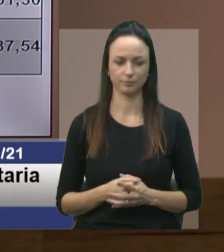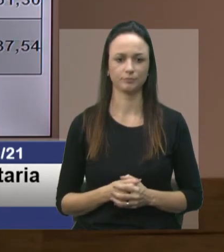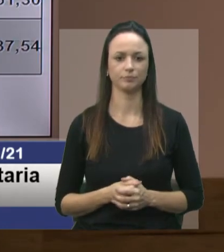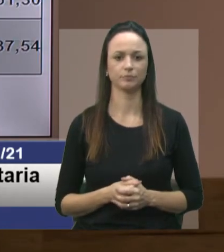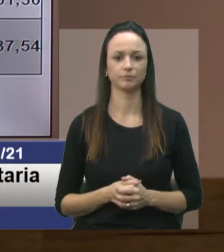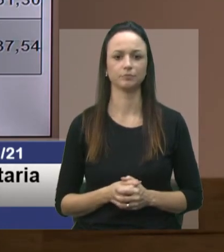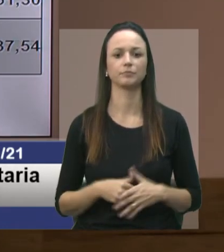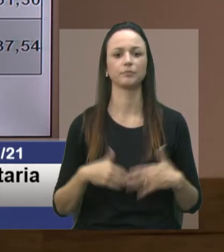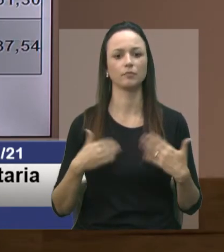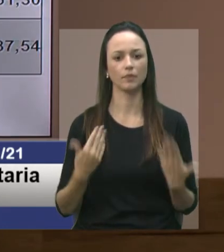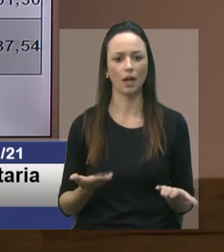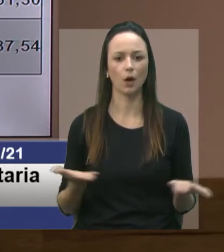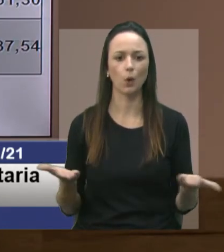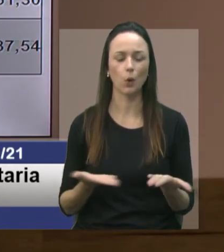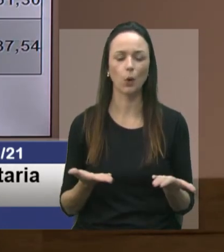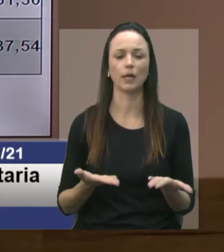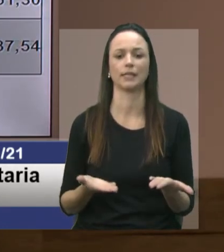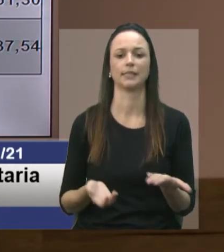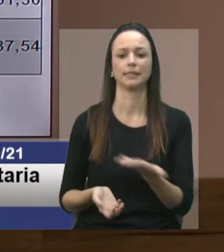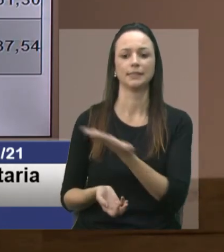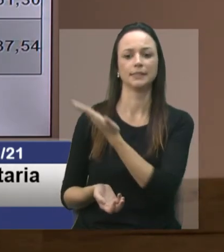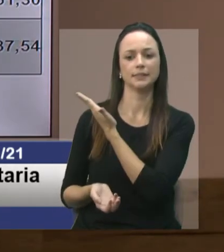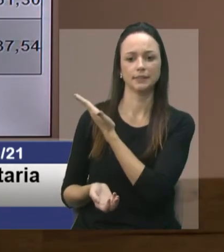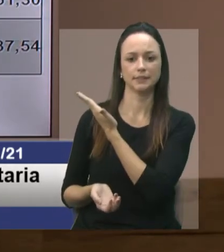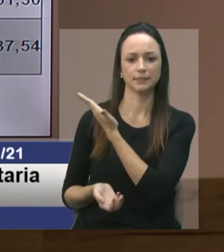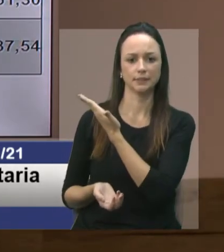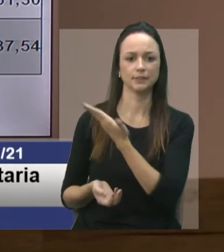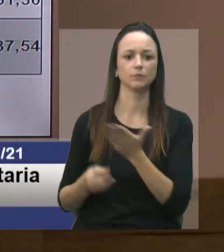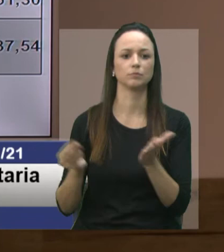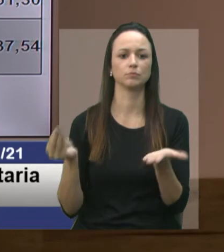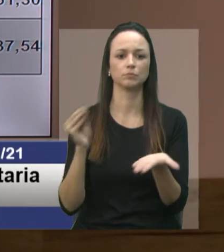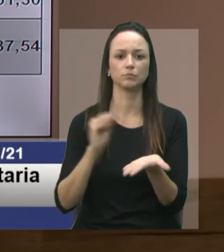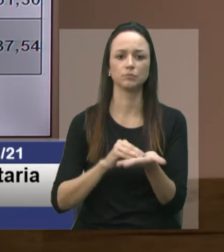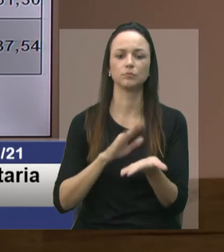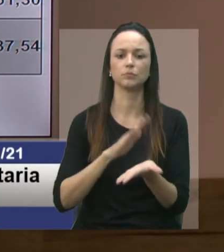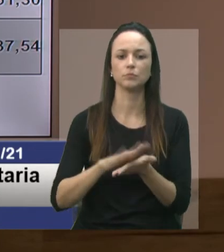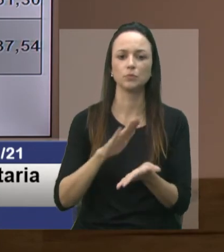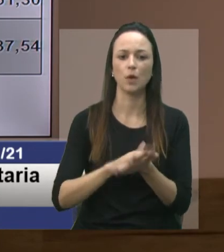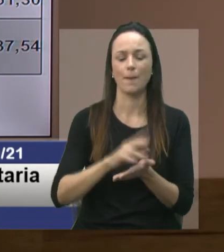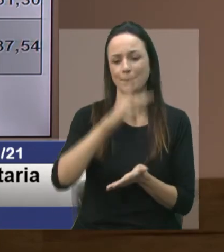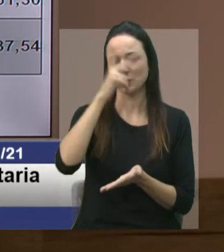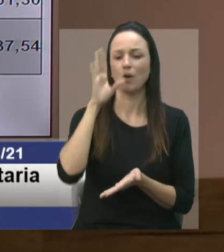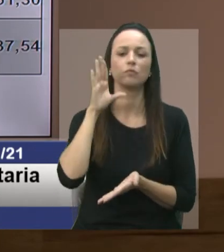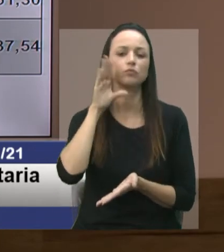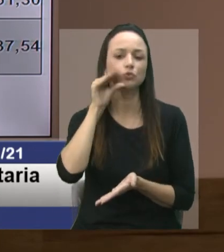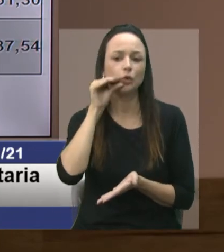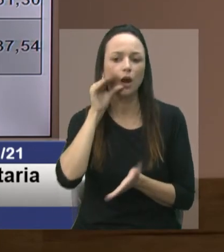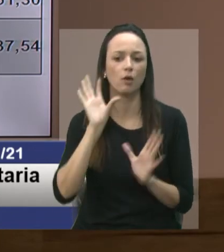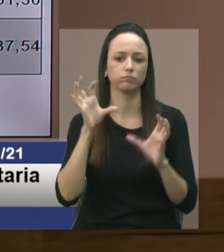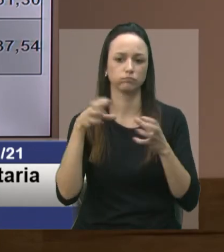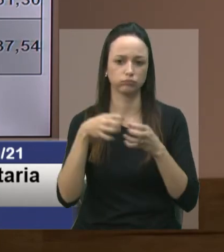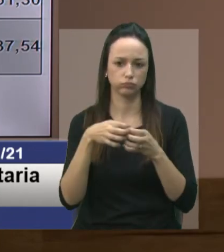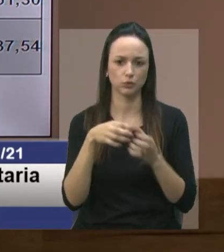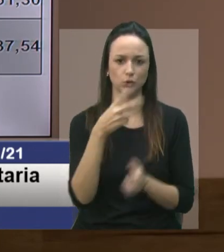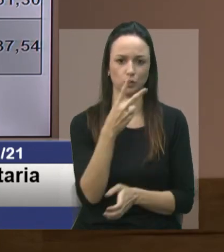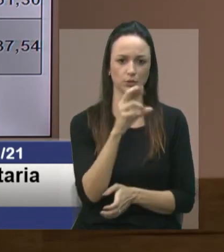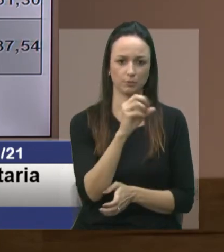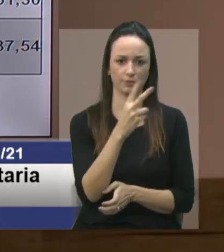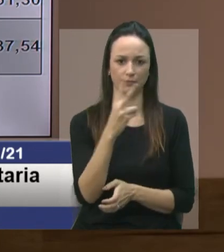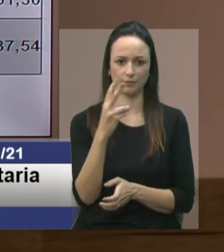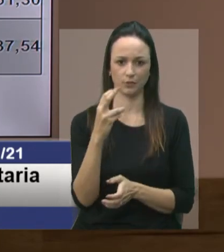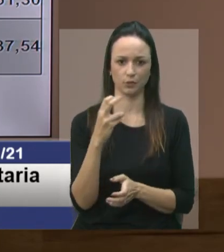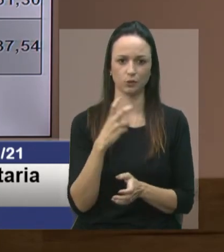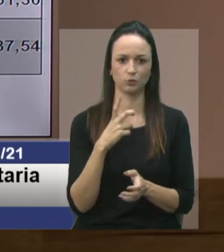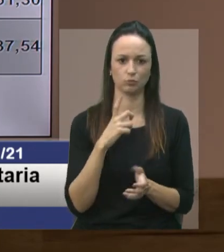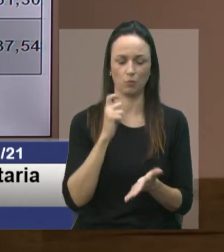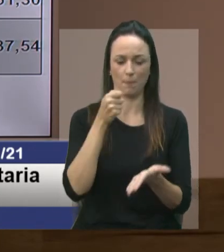E, por fim, aqui a gente traz a aplicação constitucional de despesa com pessoal. 2020, nós fechamos o